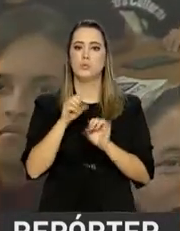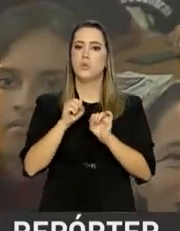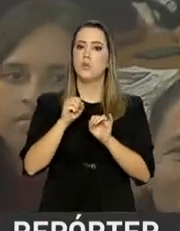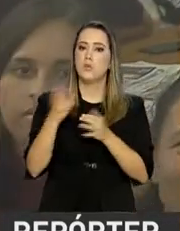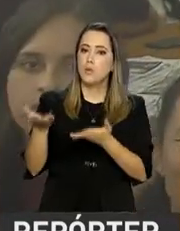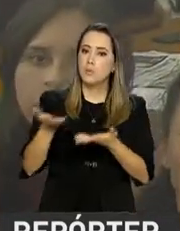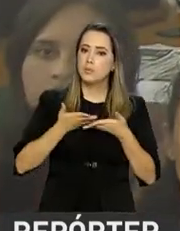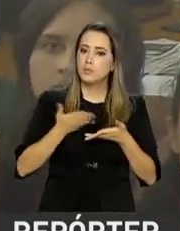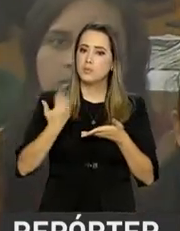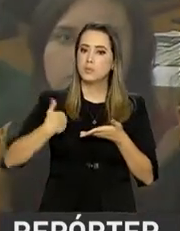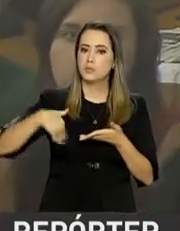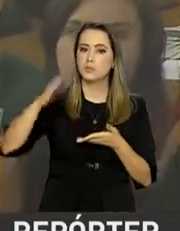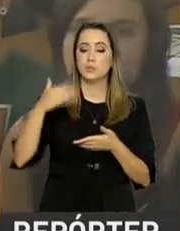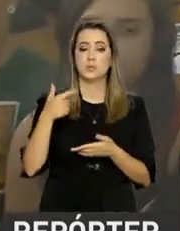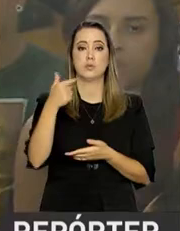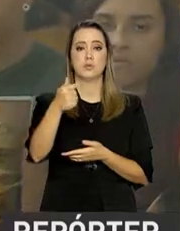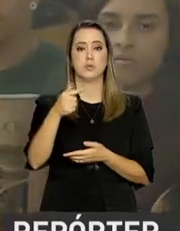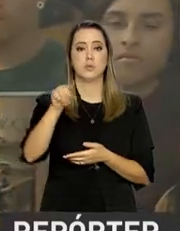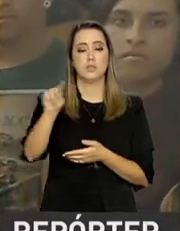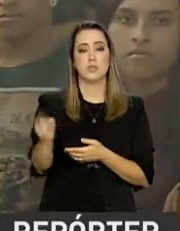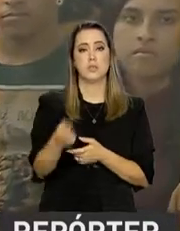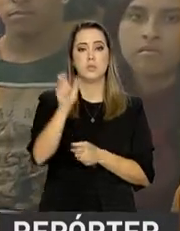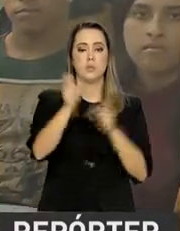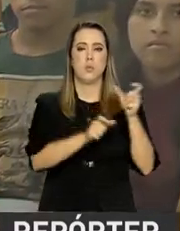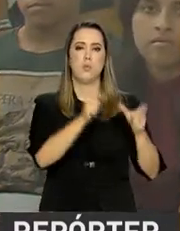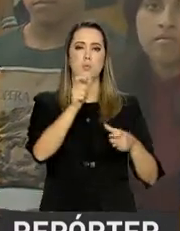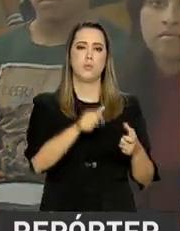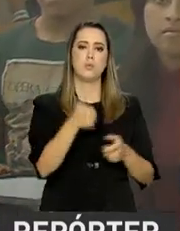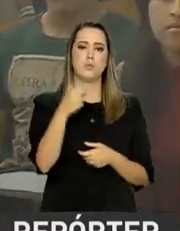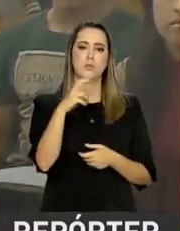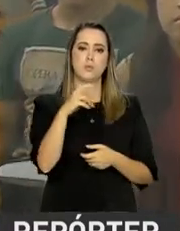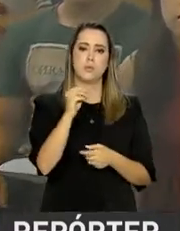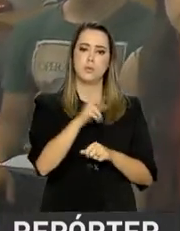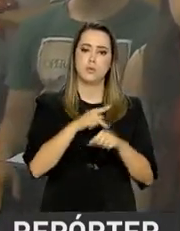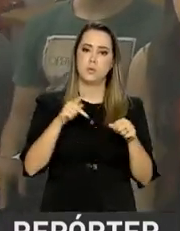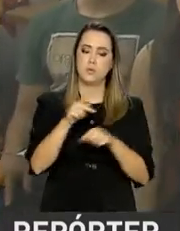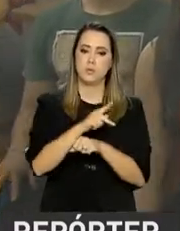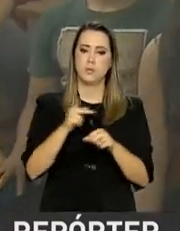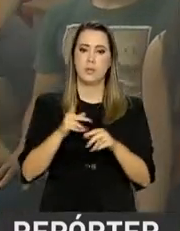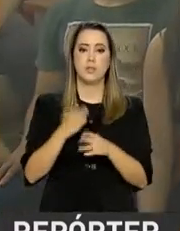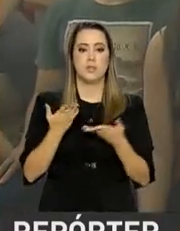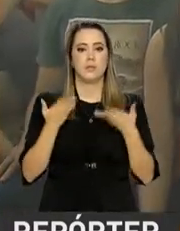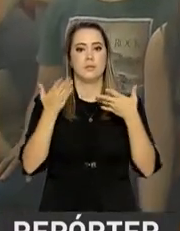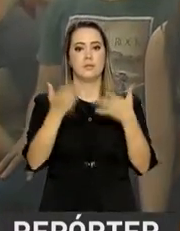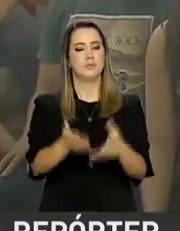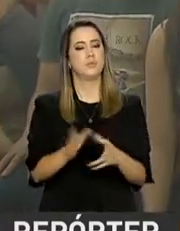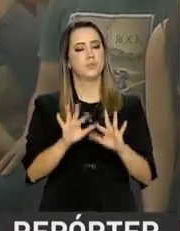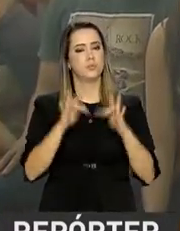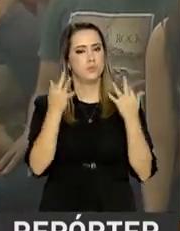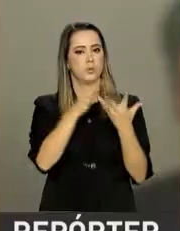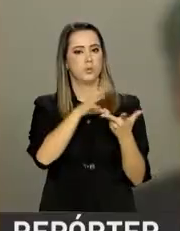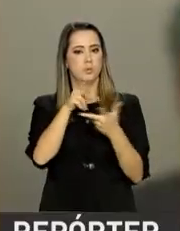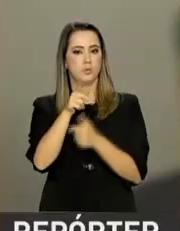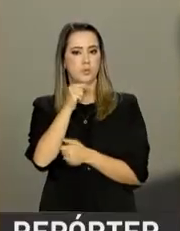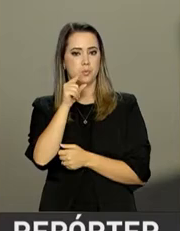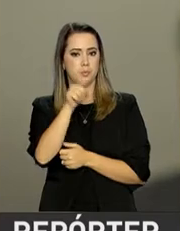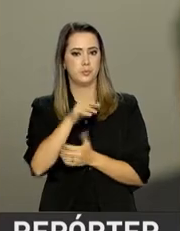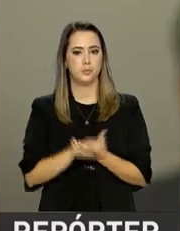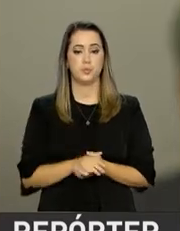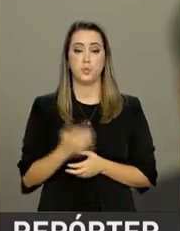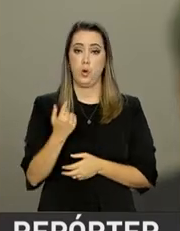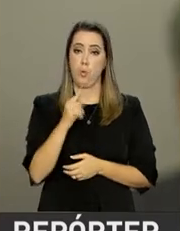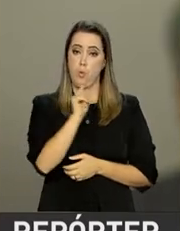recepcionar as mais de sete mil pessoas de 150 países que vão participar do fórum mundial da água é o